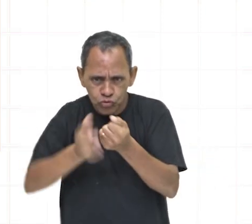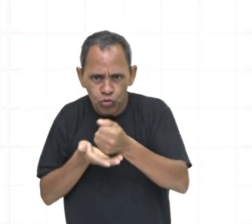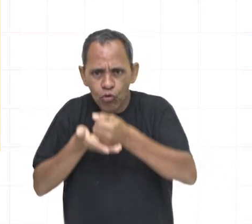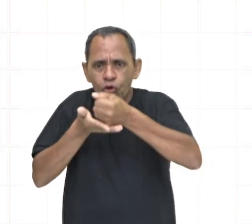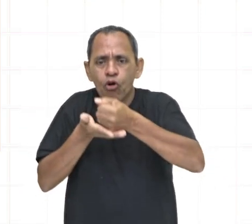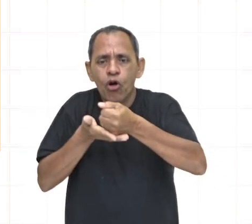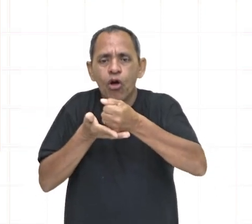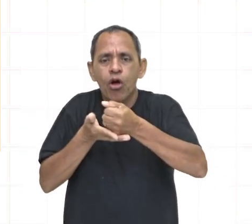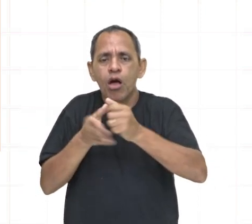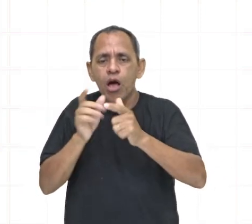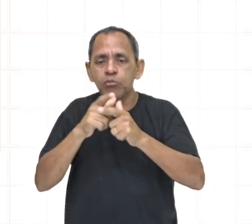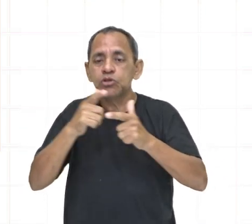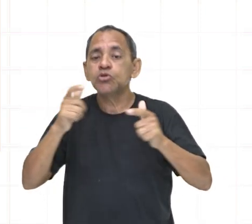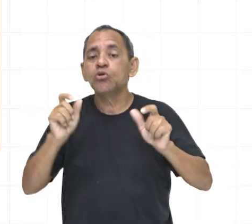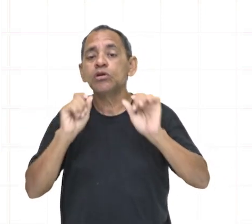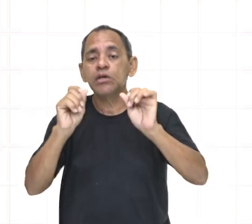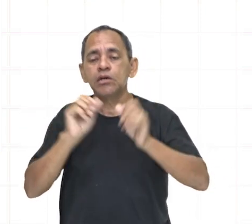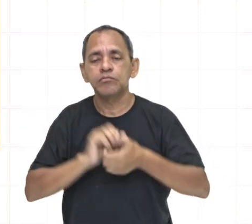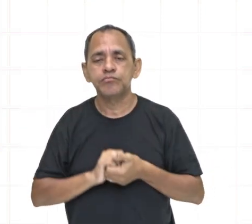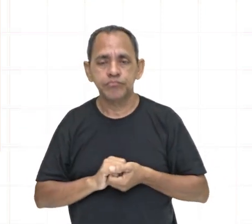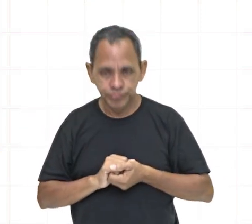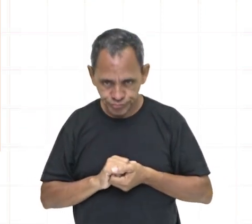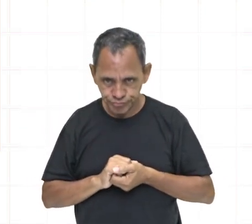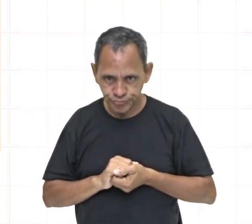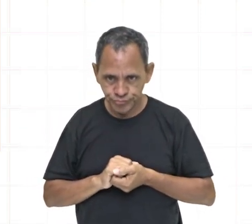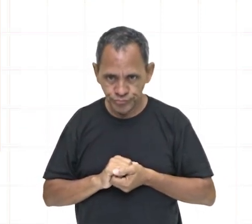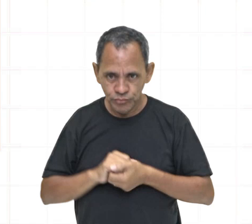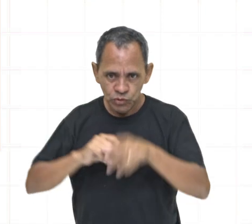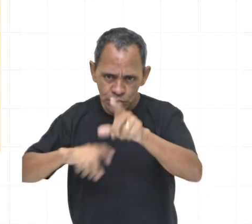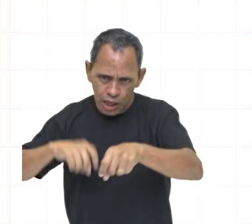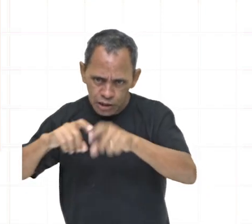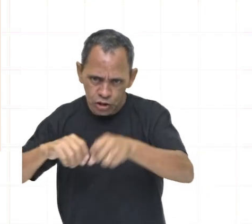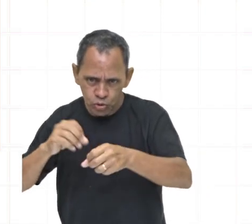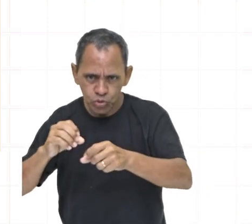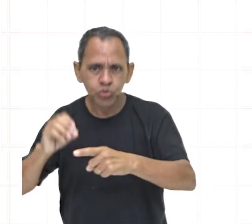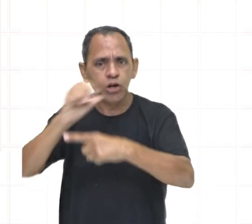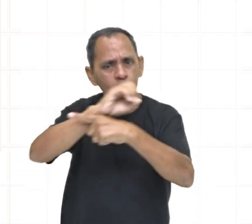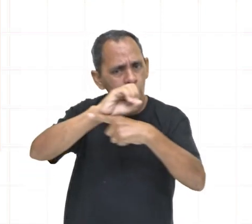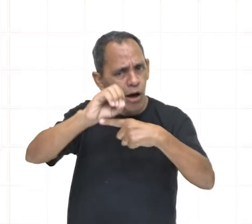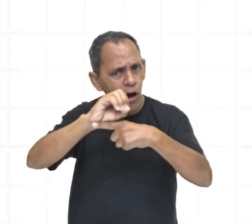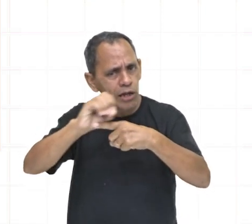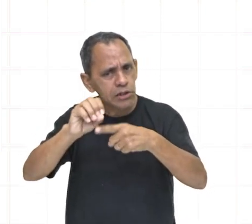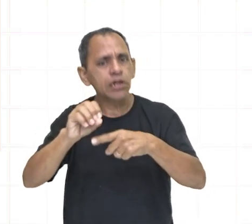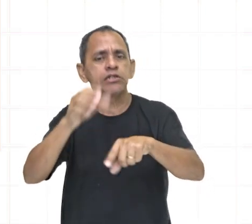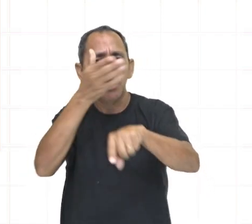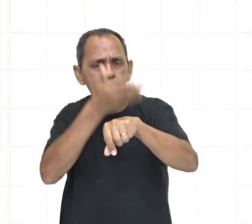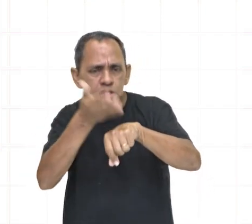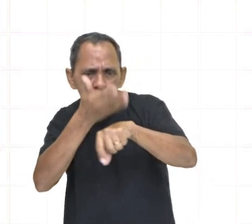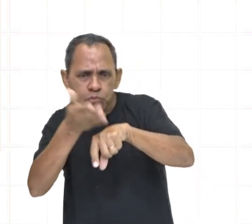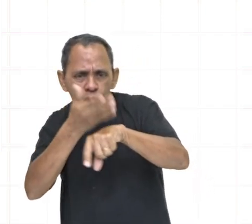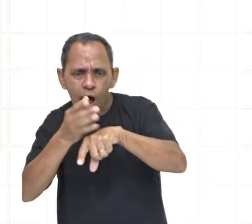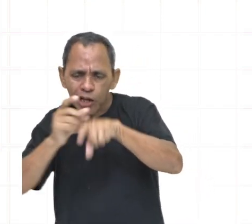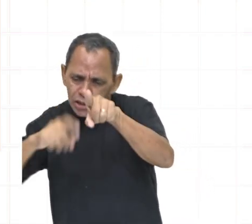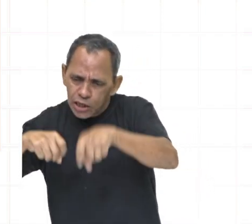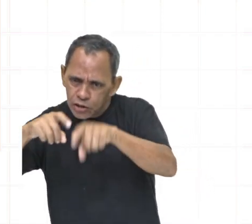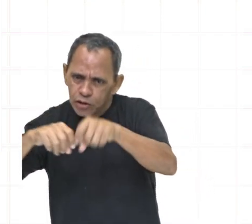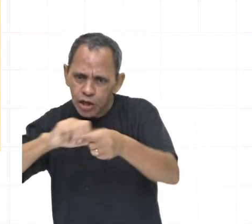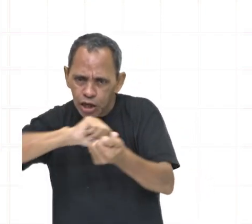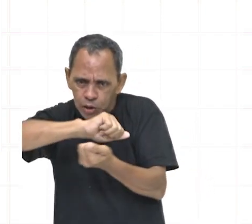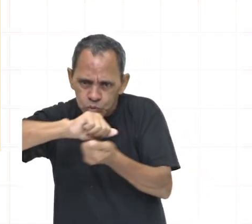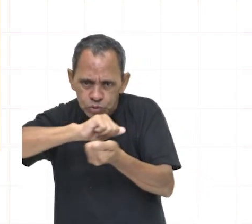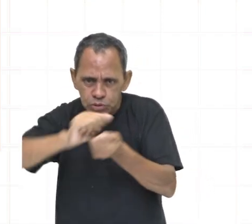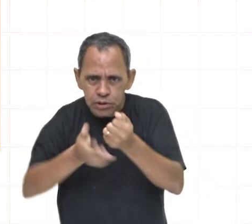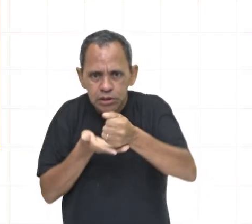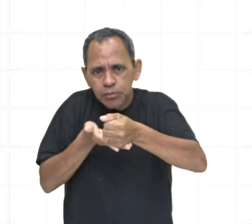quê? Da agricultura orgânica, né? E as práticas agrícolas mais sustentáveis. Agora, isso inclui